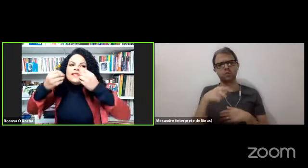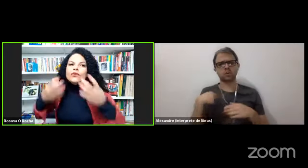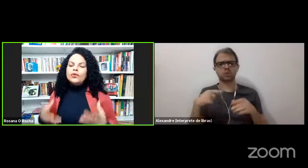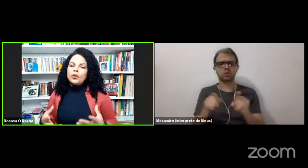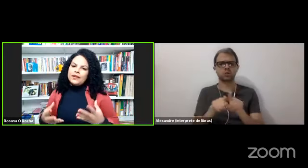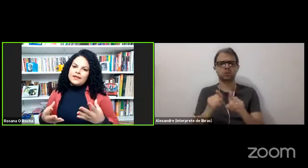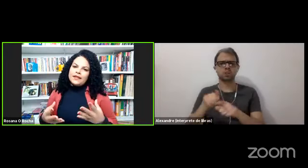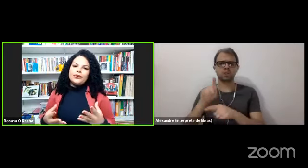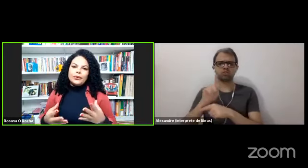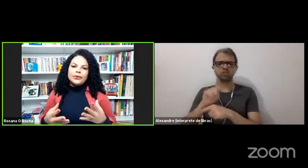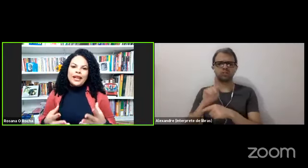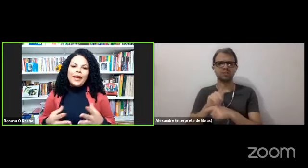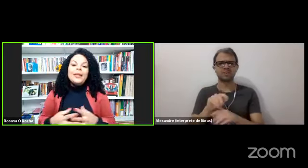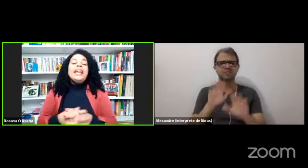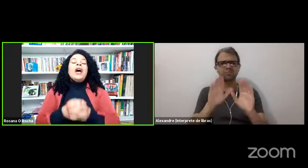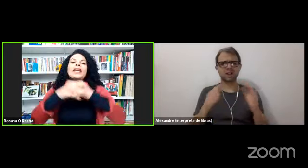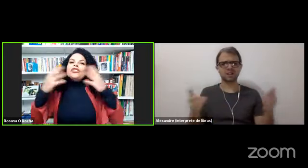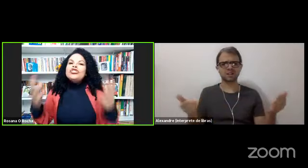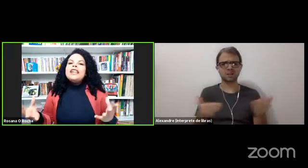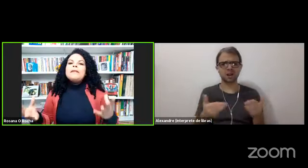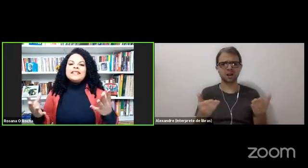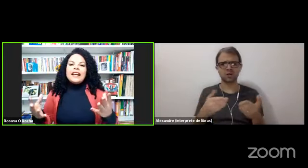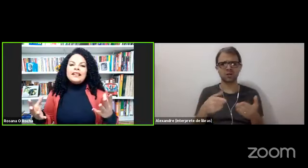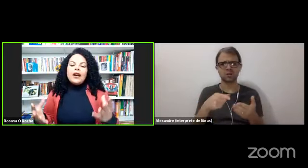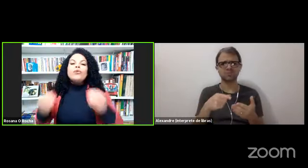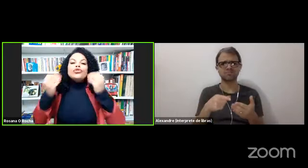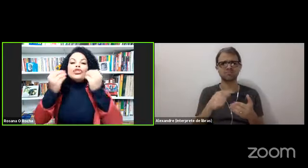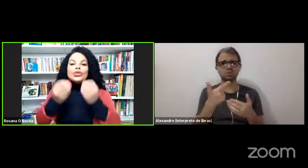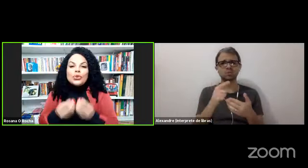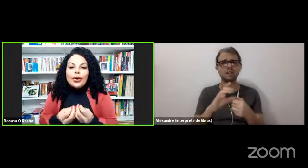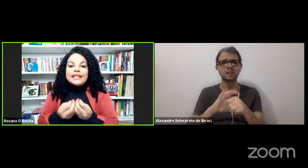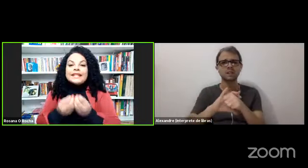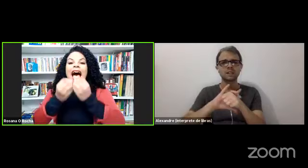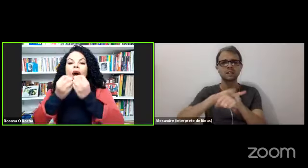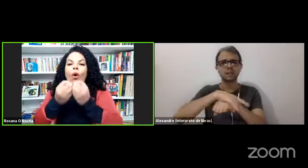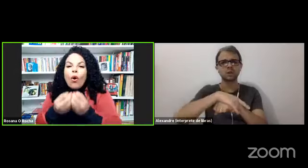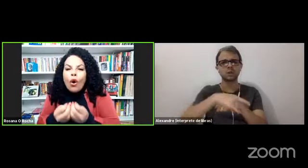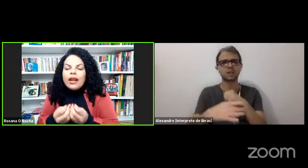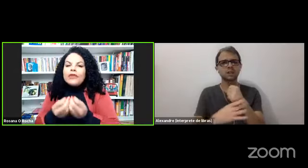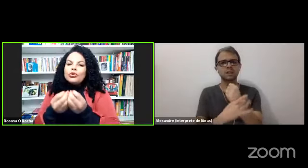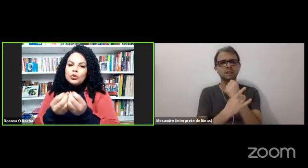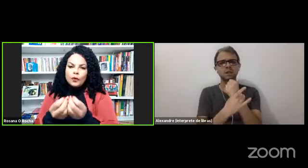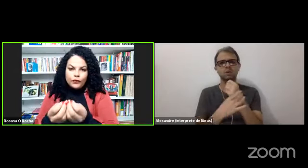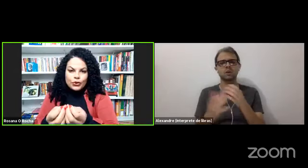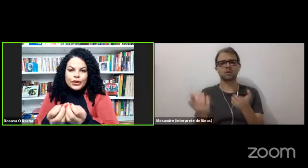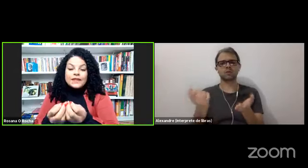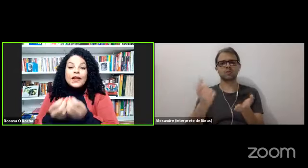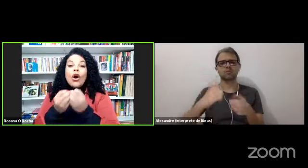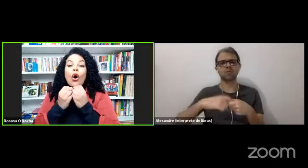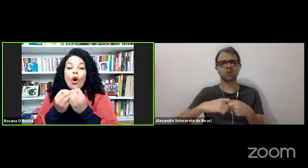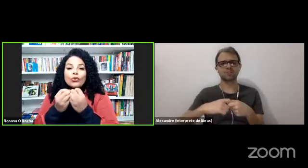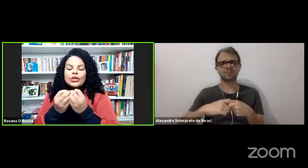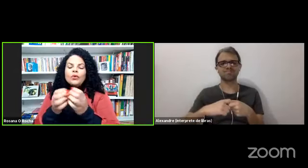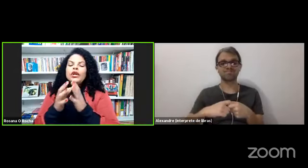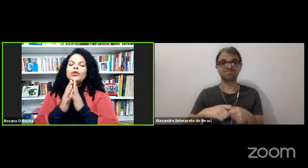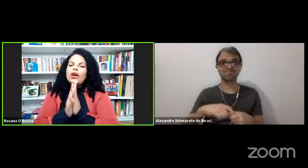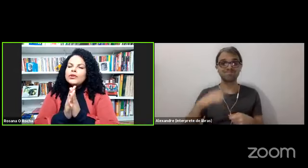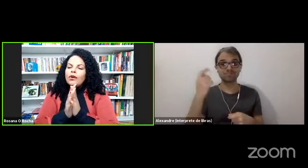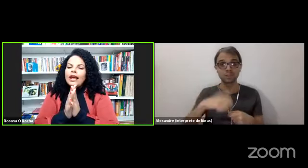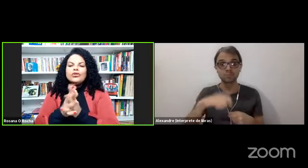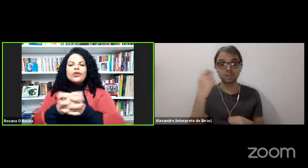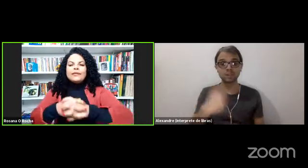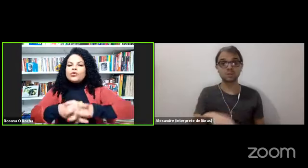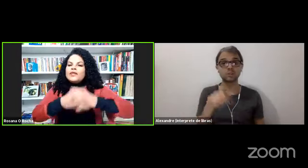muito inseguro com esse retorno, né? O que a gente tem que pensar, então? Gestores, acolham os seus professores, ouçam. No